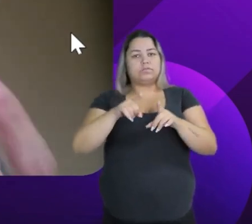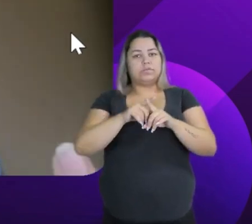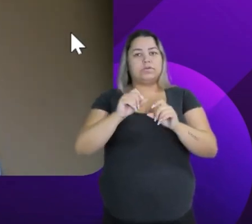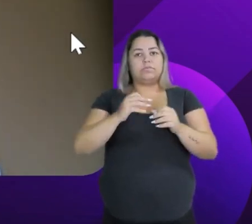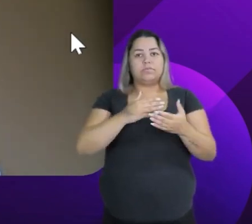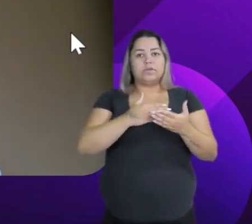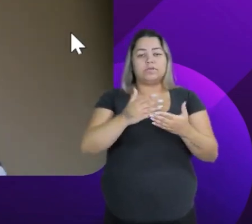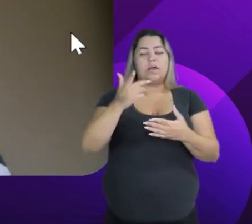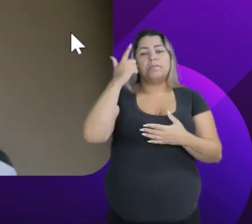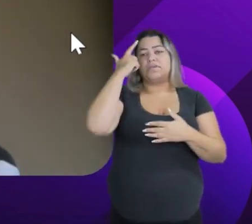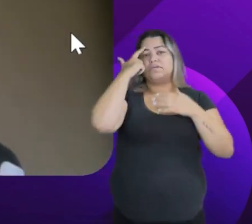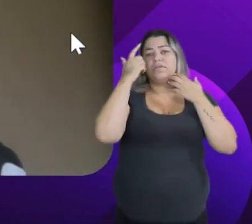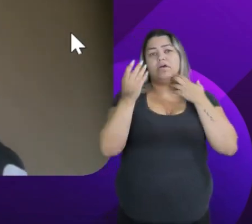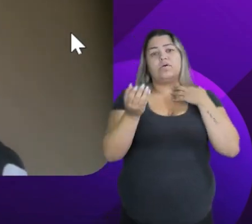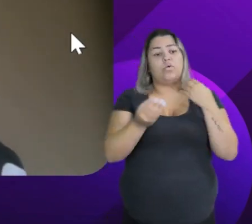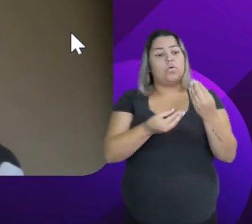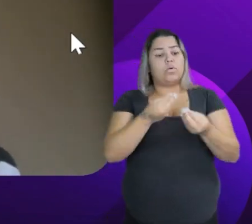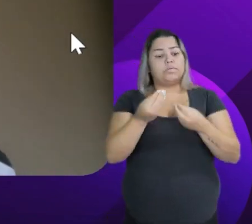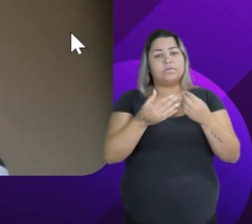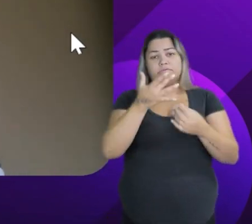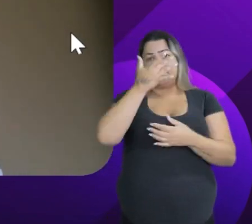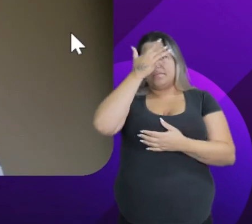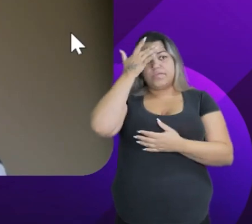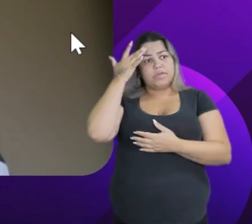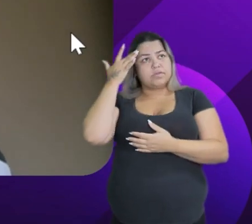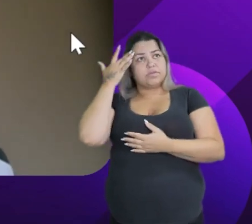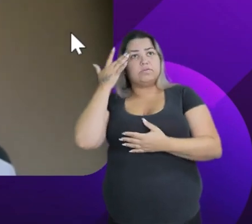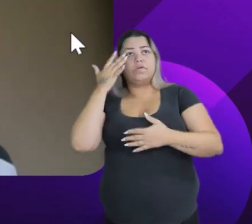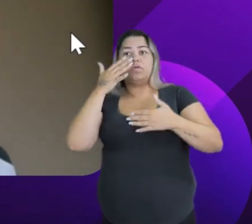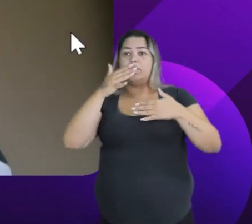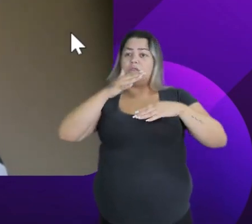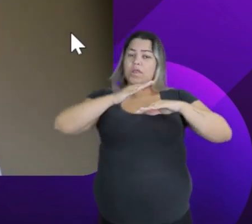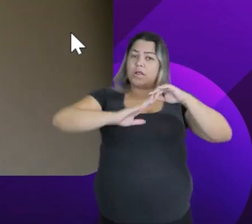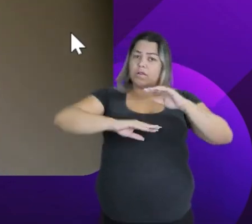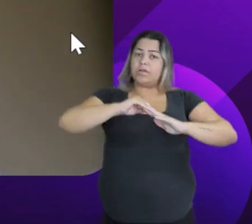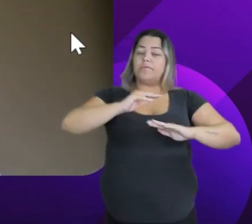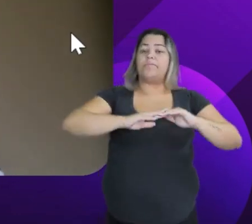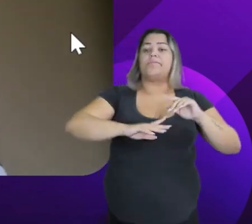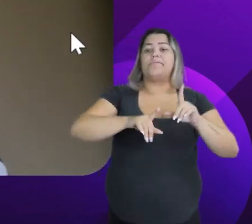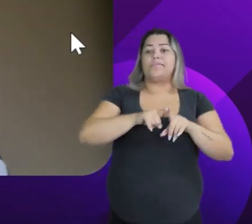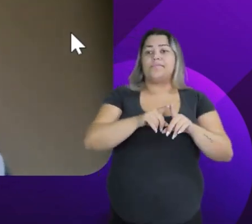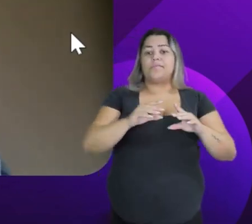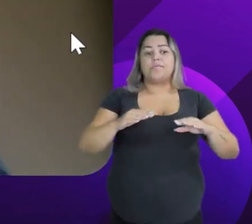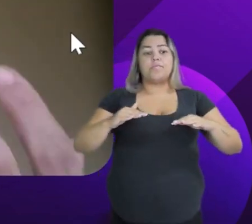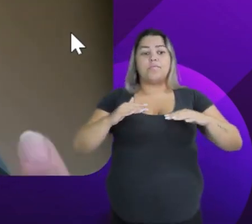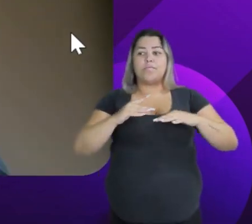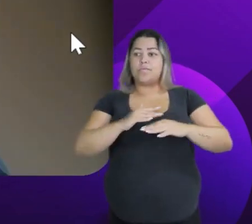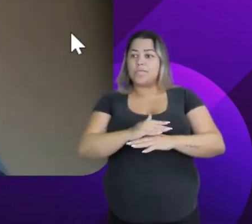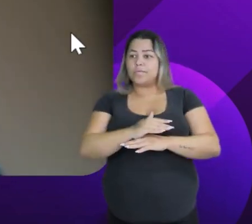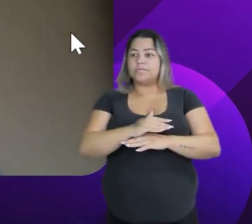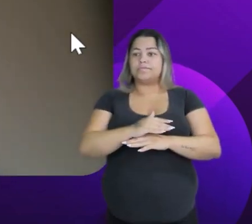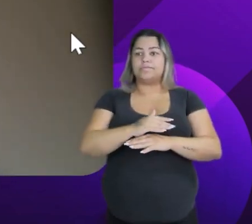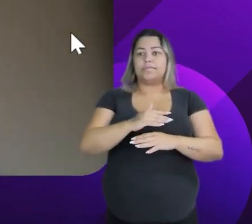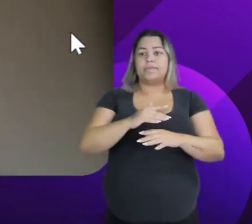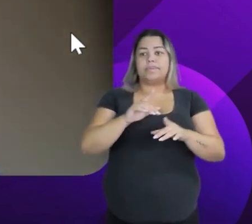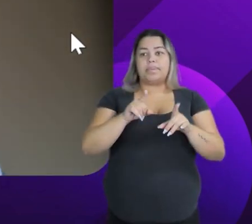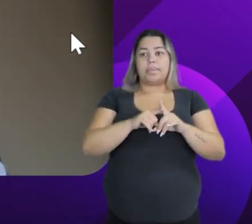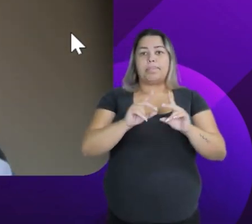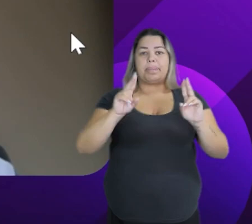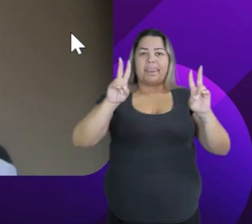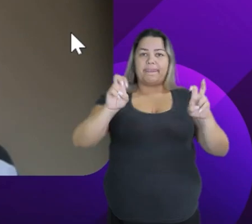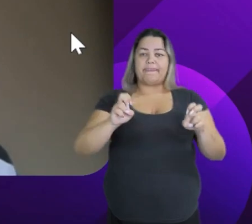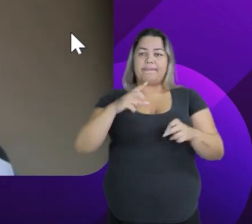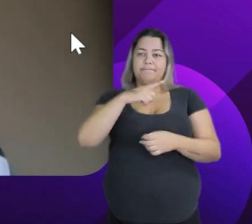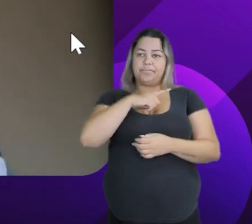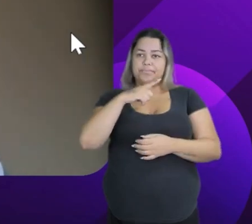pensar como que essas pessoas têm autonomia quando a gente fala em mobilidade urbana. Então, acho que são temas que a gente ainda